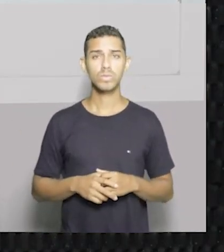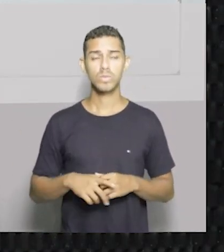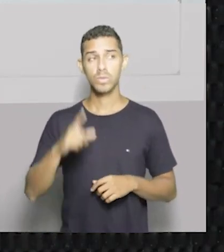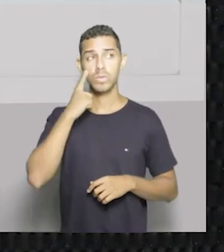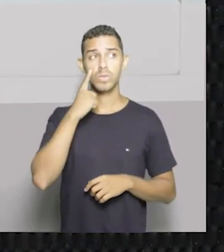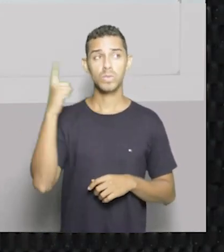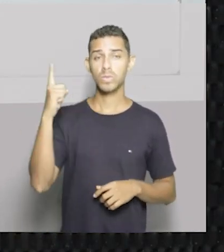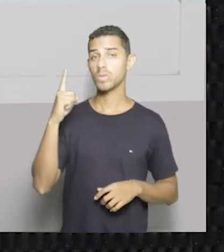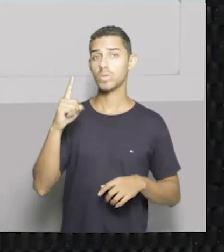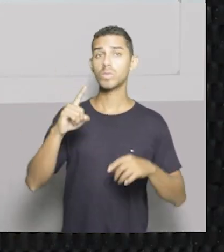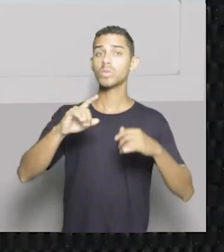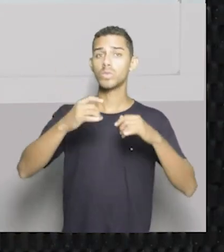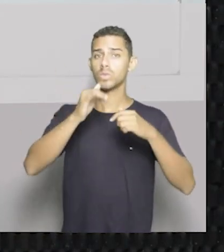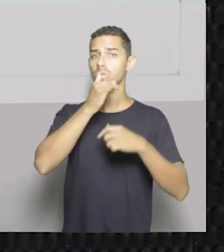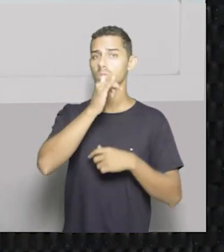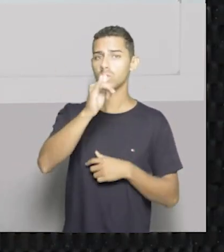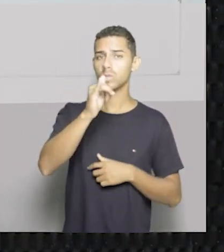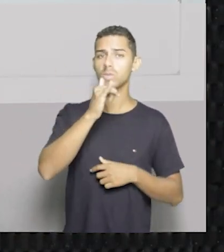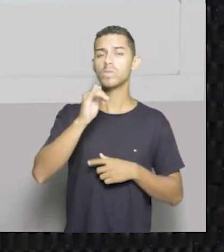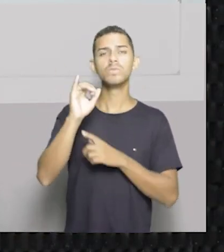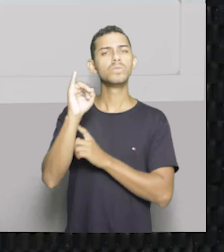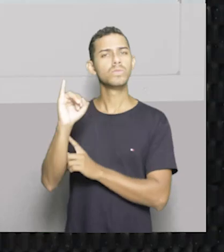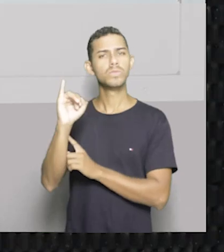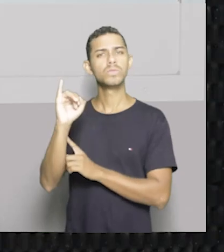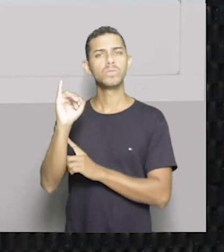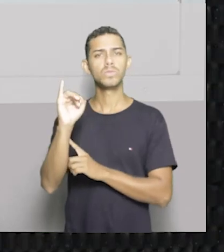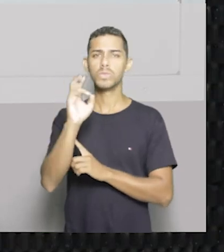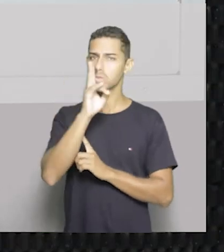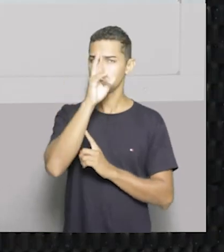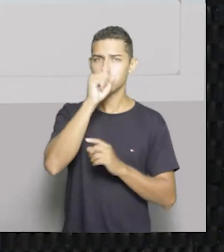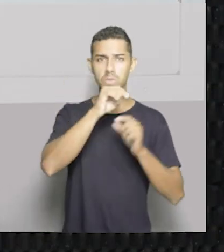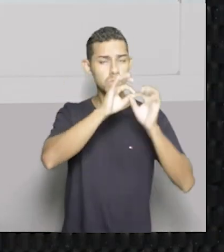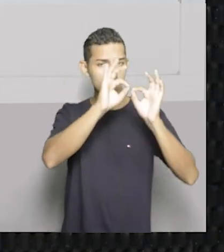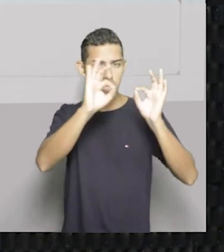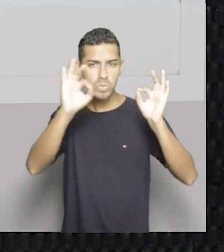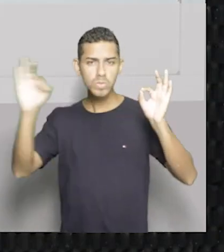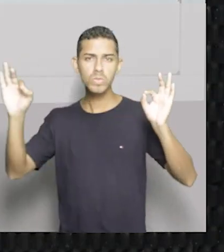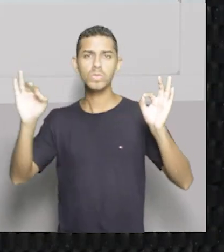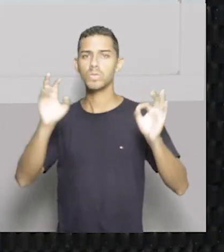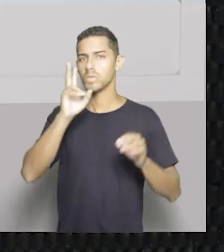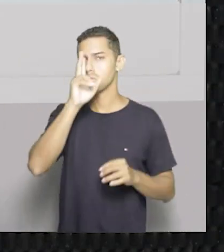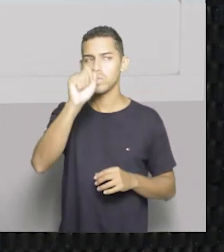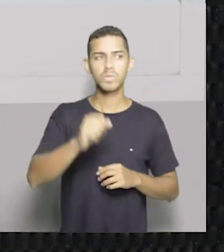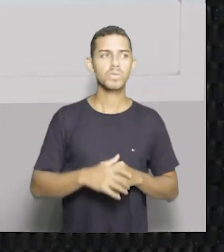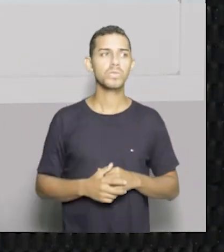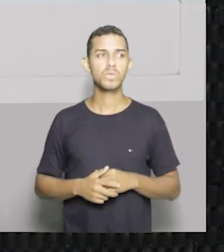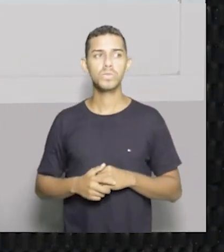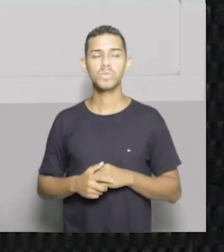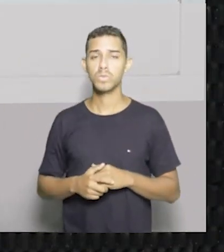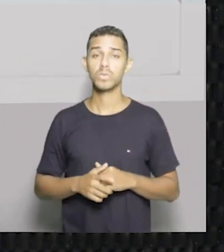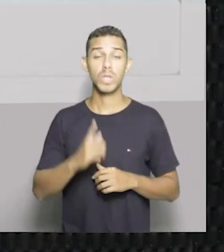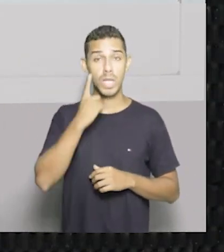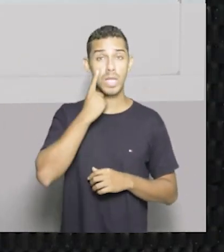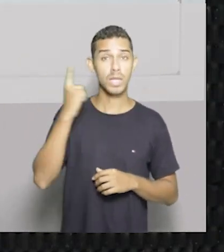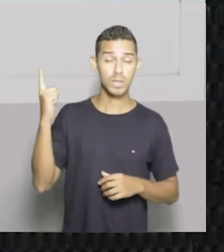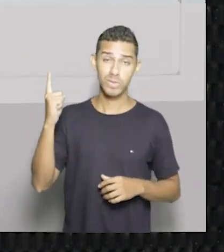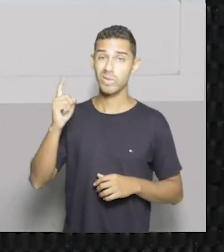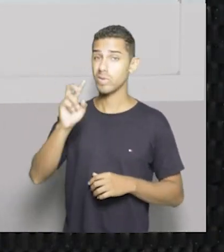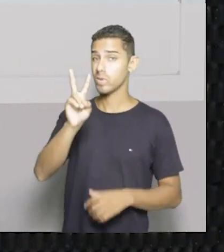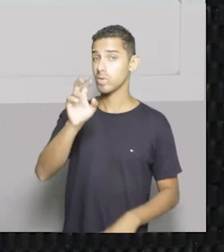amperímetro, a resistência é nula para favorecer a corrente a passar por ele. A resistência